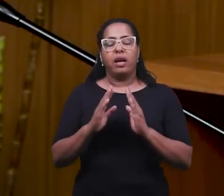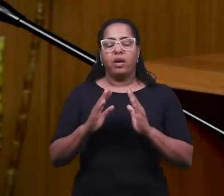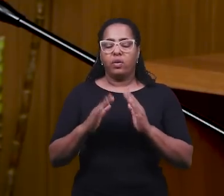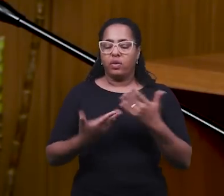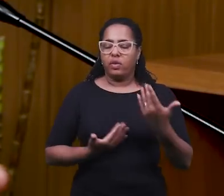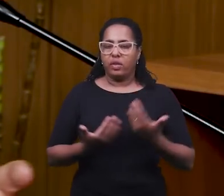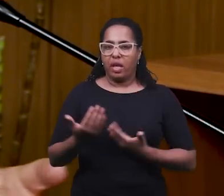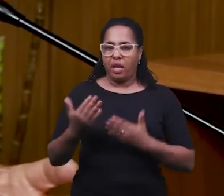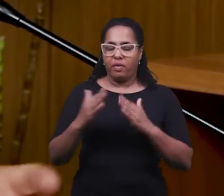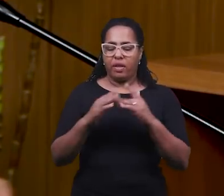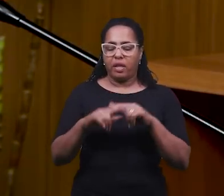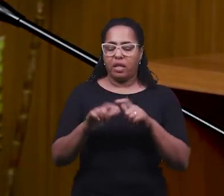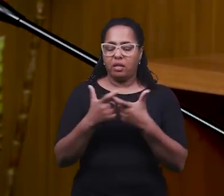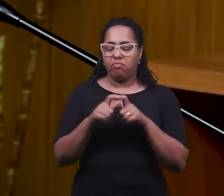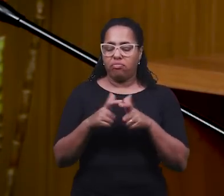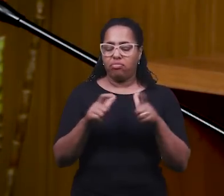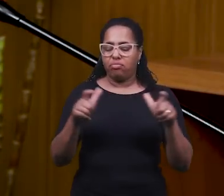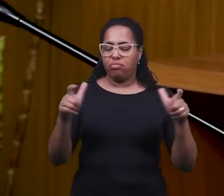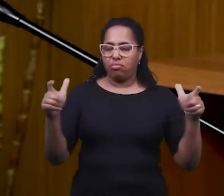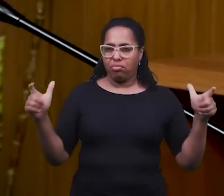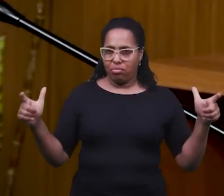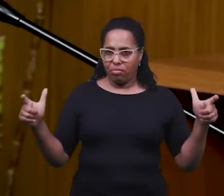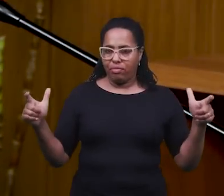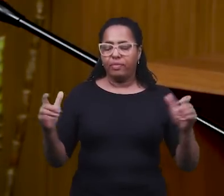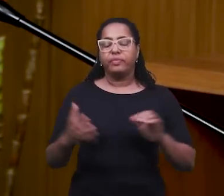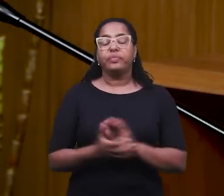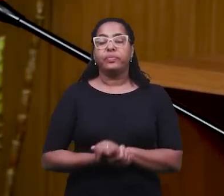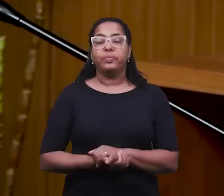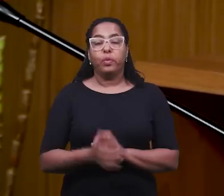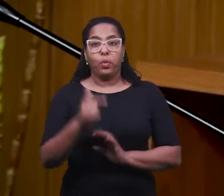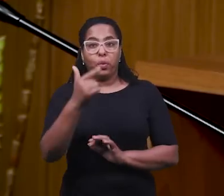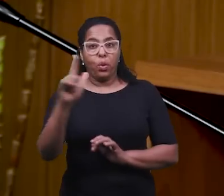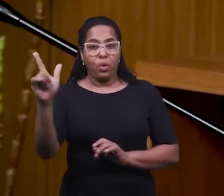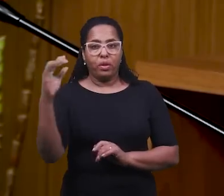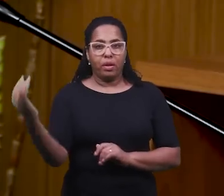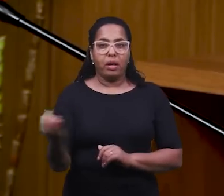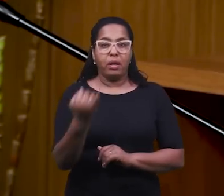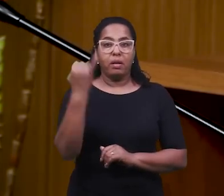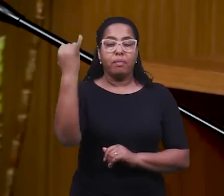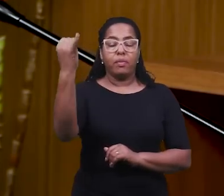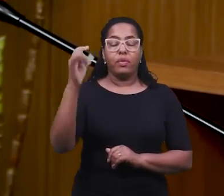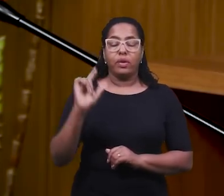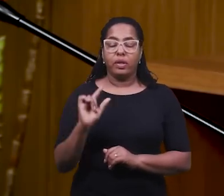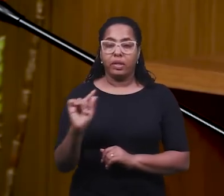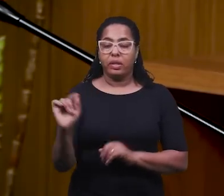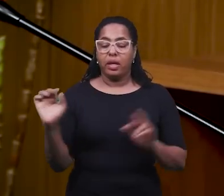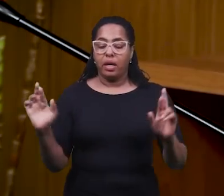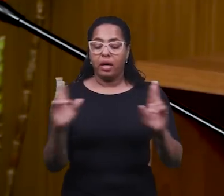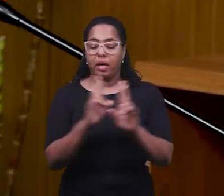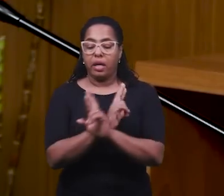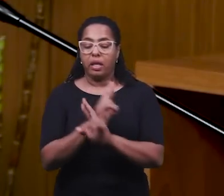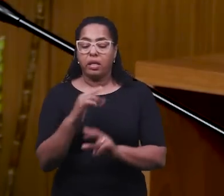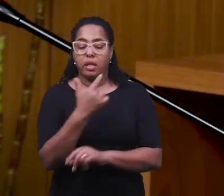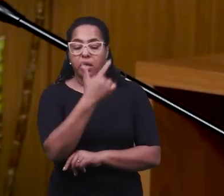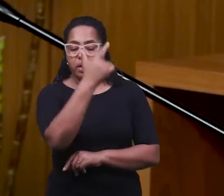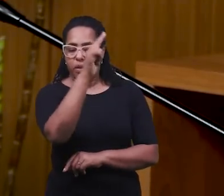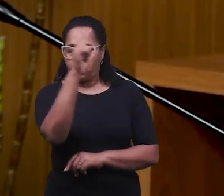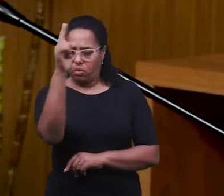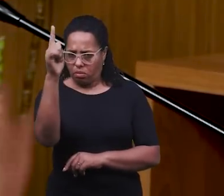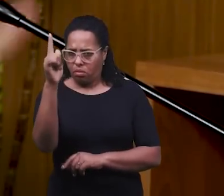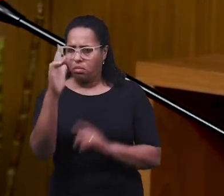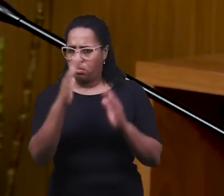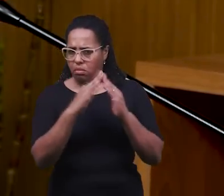a igreja cresce de maneira maravilhosa. E outra coisa que é muito importante, no nosso caso, respeitando as